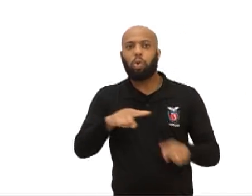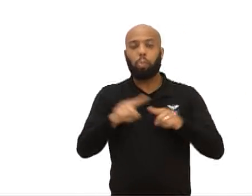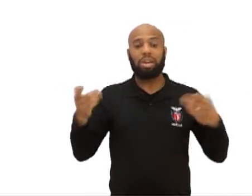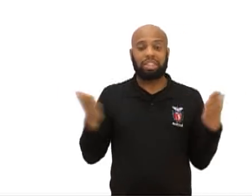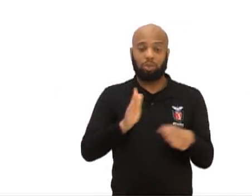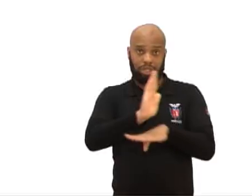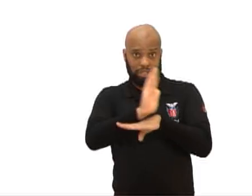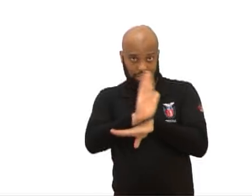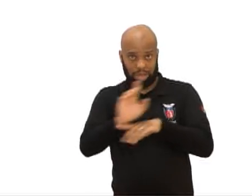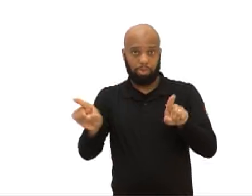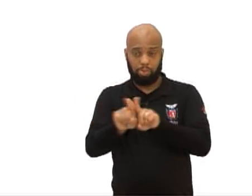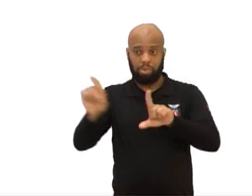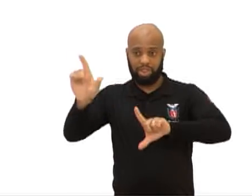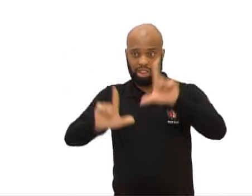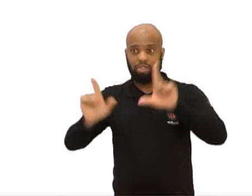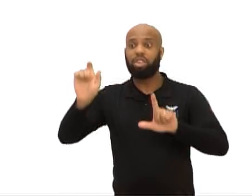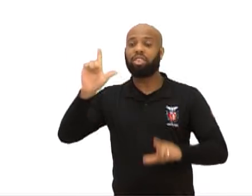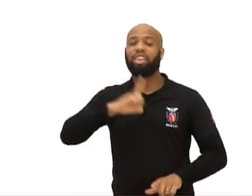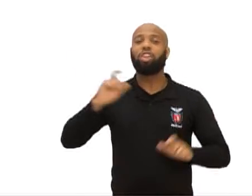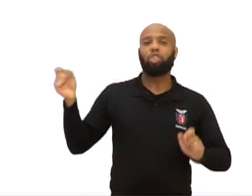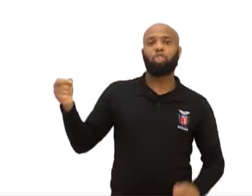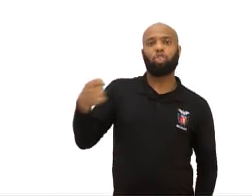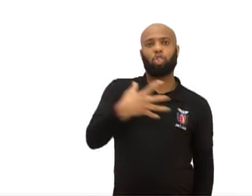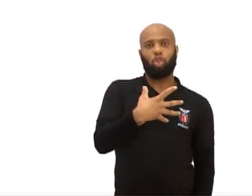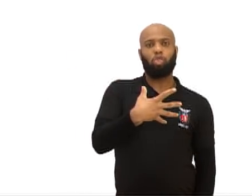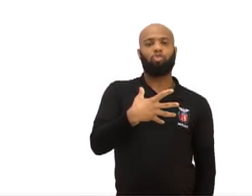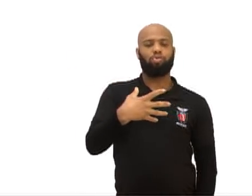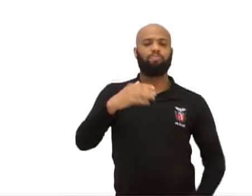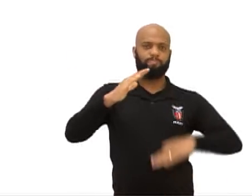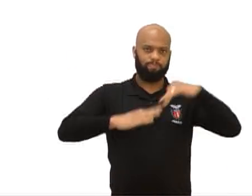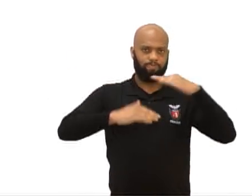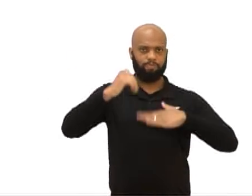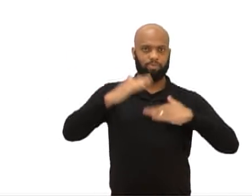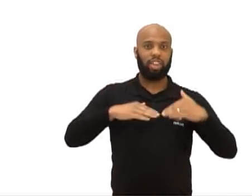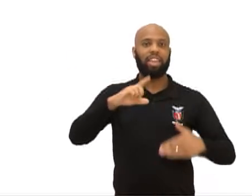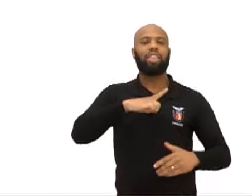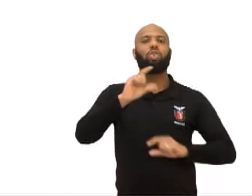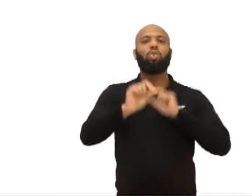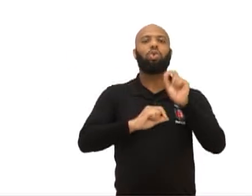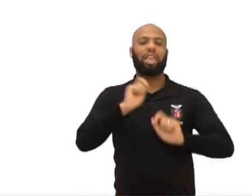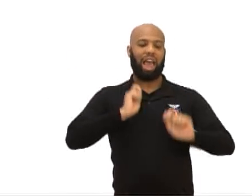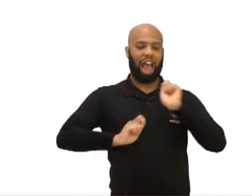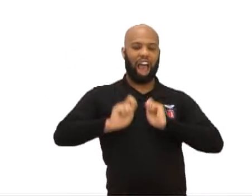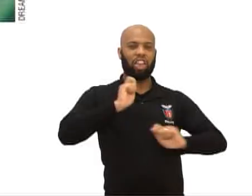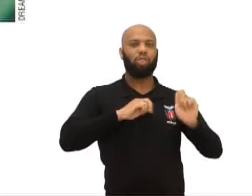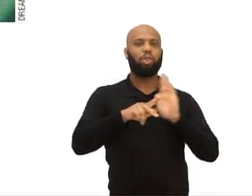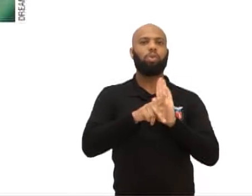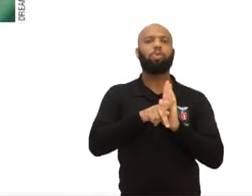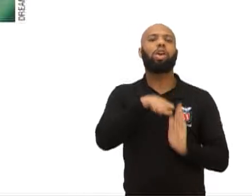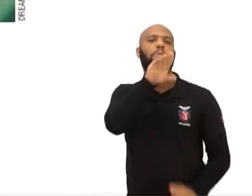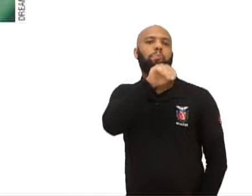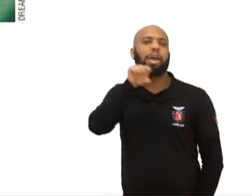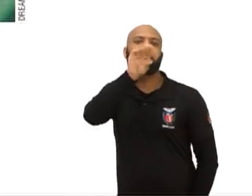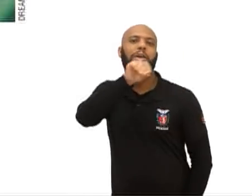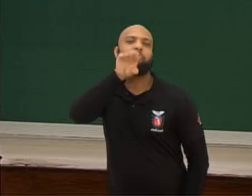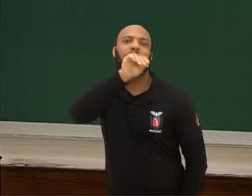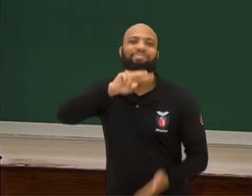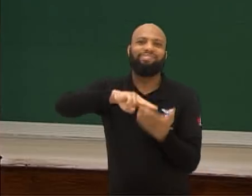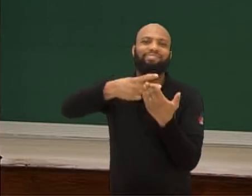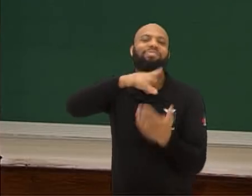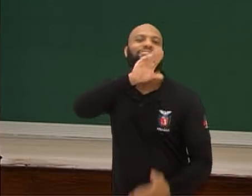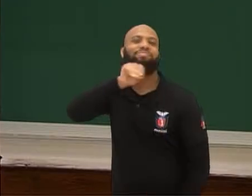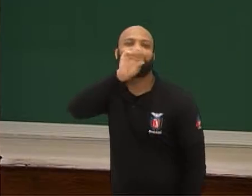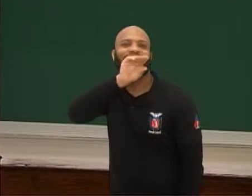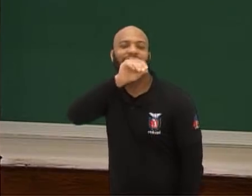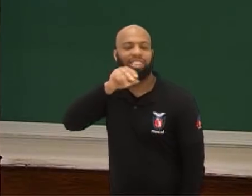televisão possibilitaram o surgimento de um novo profissional, o ator de voz ou dublador. Lembram a imagem do